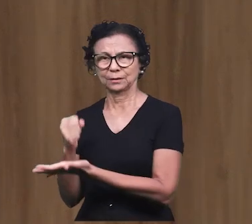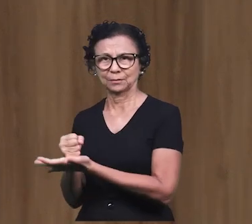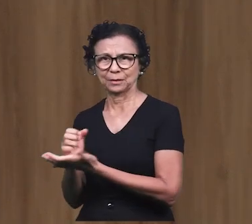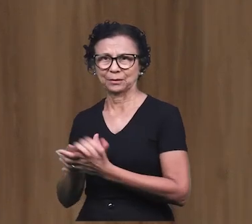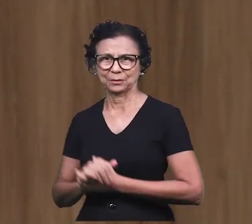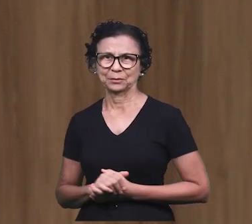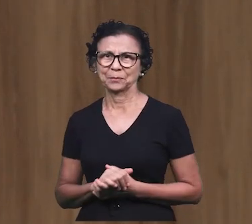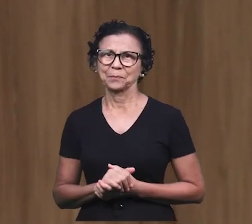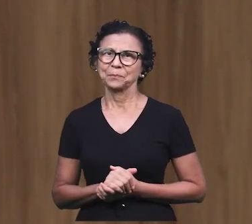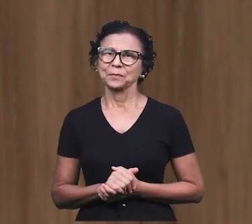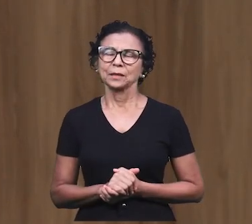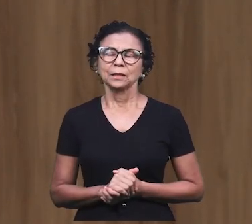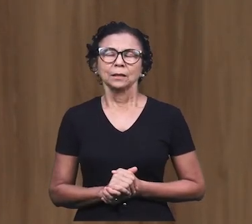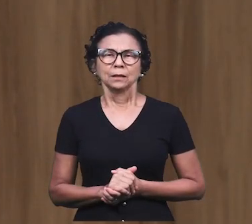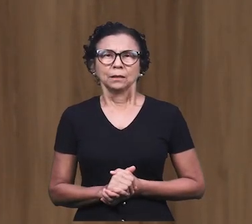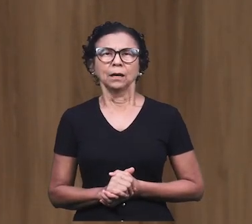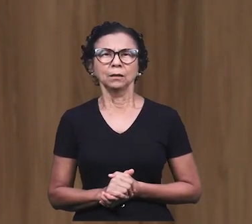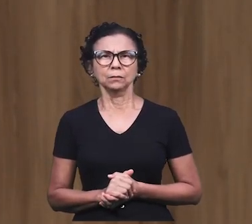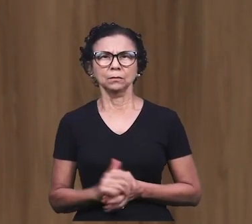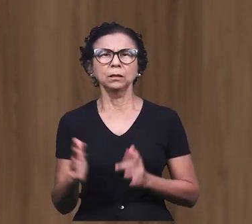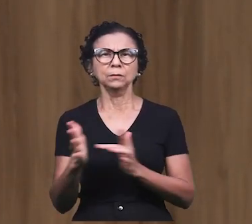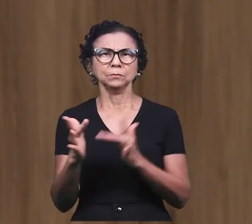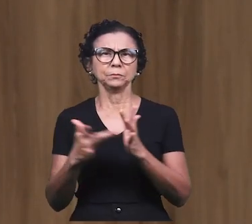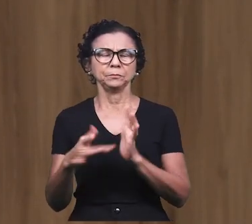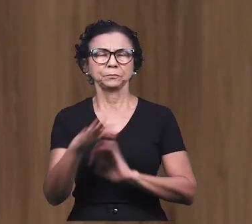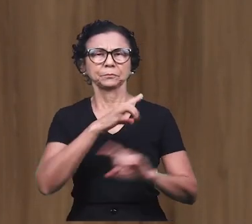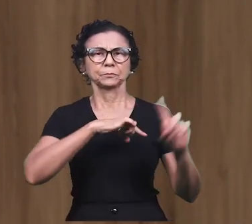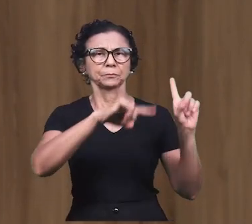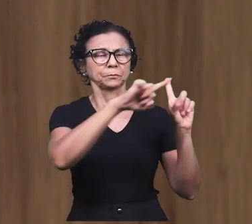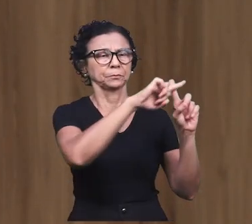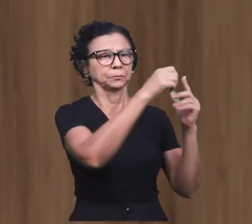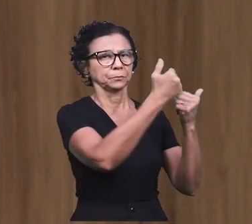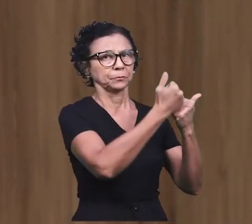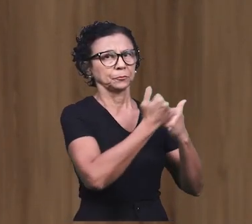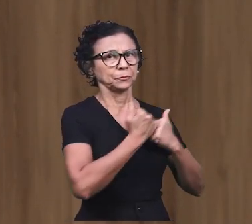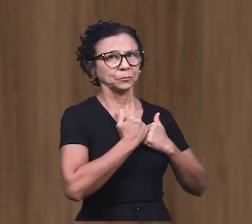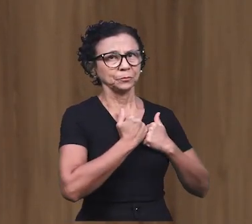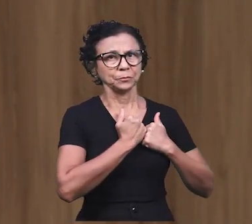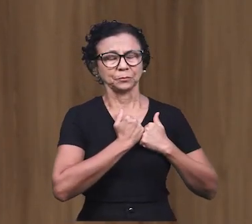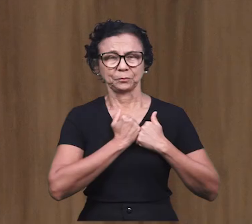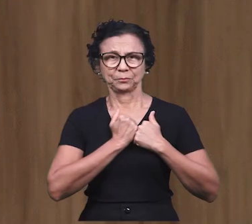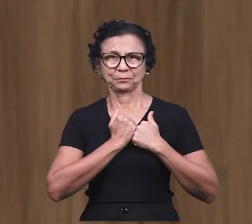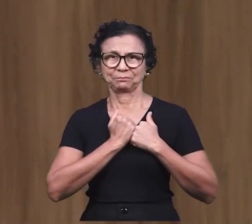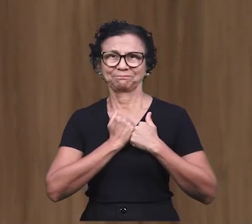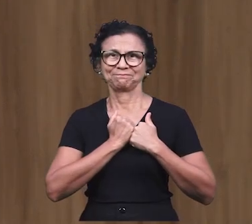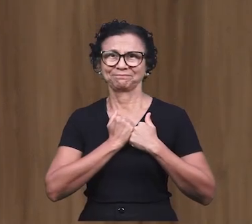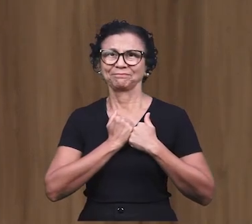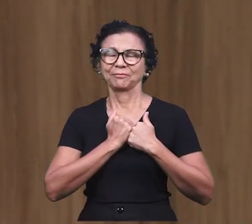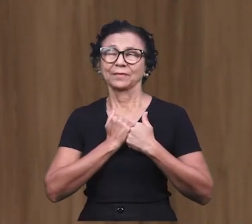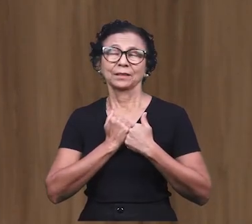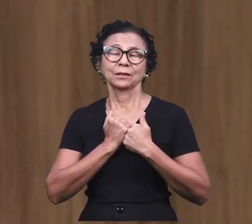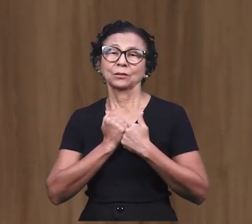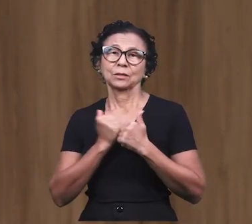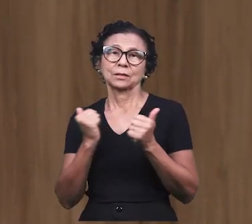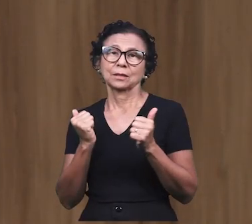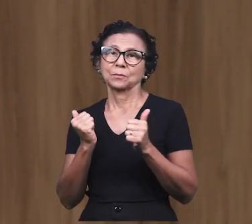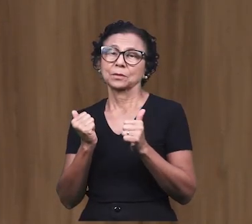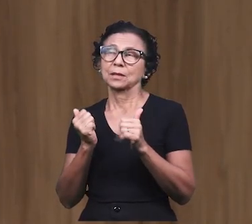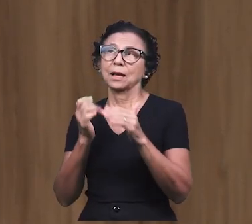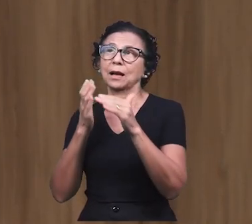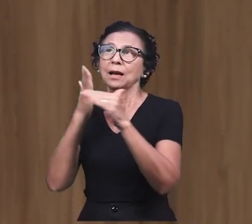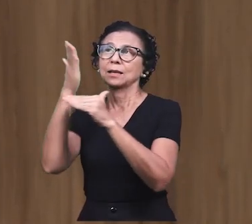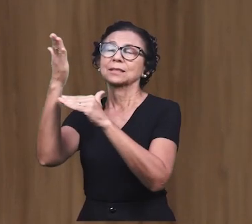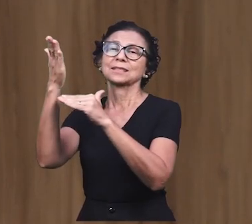a porta está aberta. A graça está sendo derramada e nós temos acesso, então tem uma